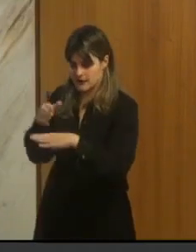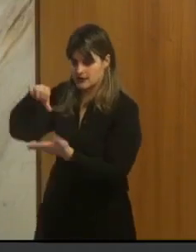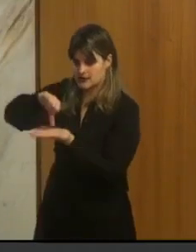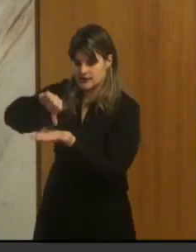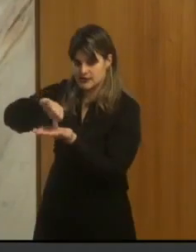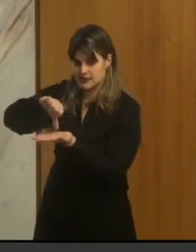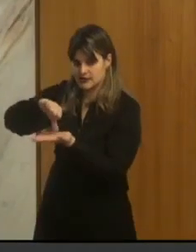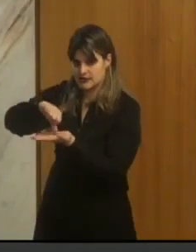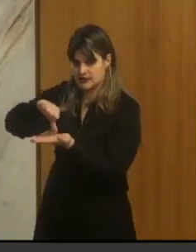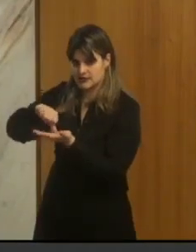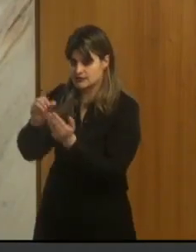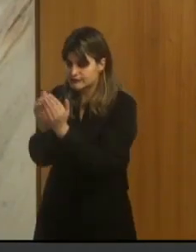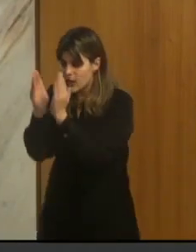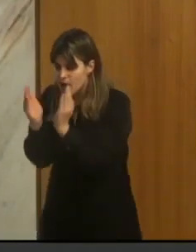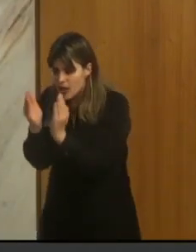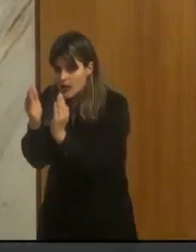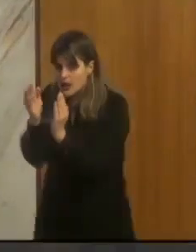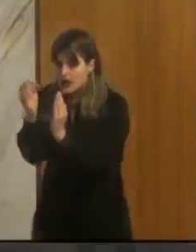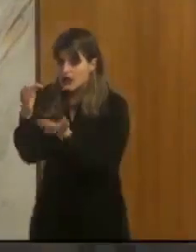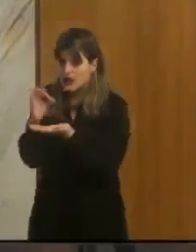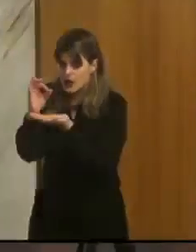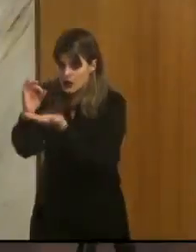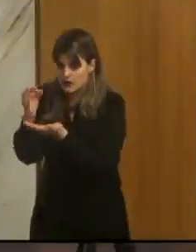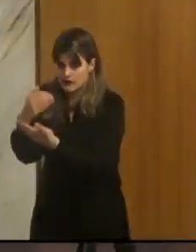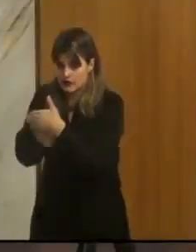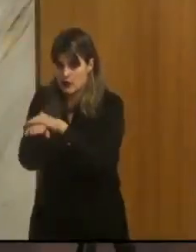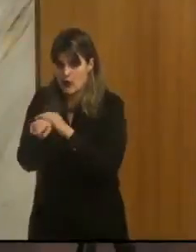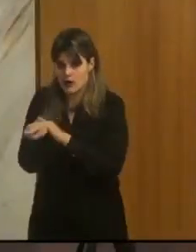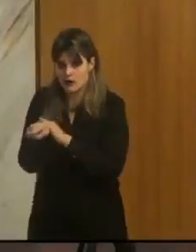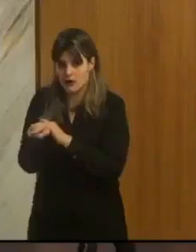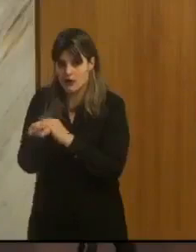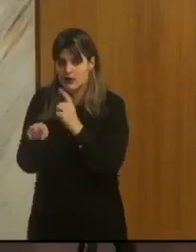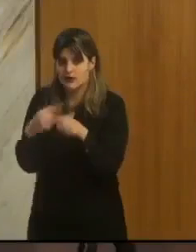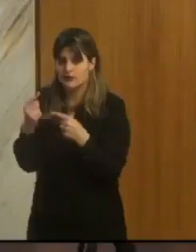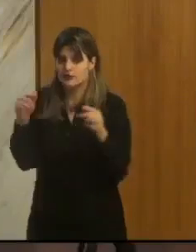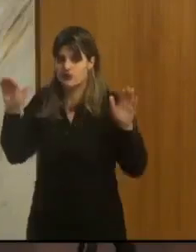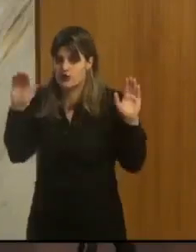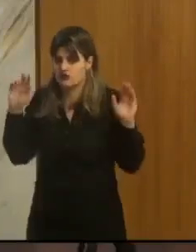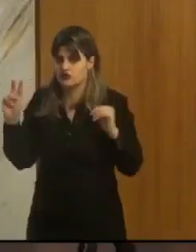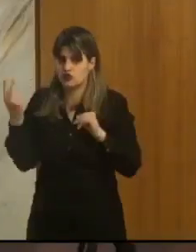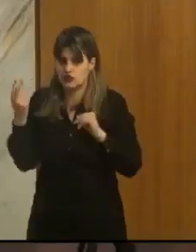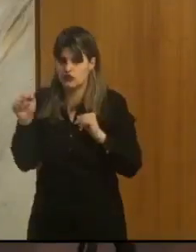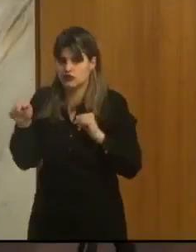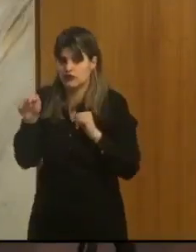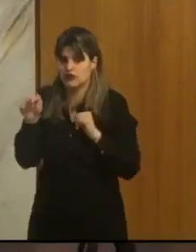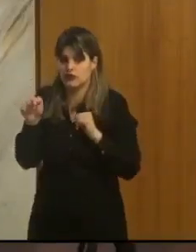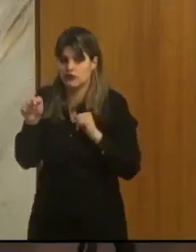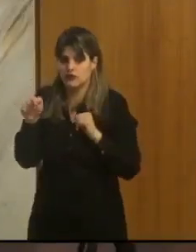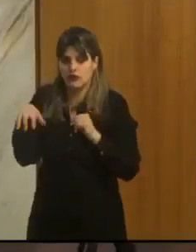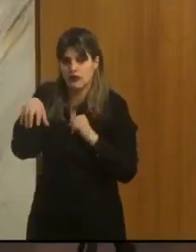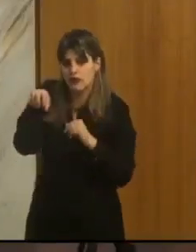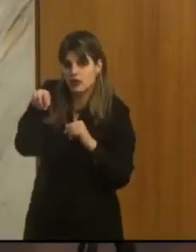o sacrário com lanternins sobrepostos e depois dois anjos que transportam um